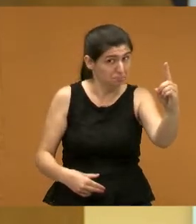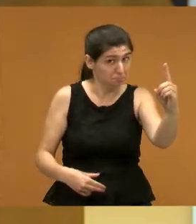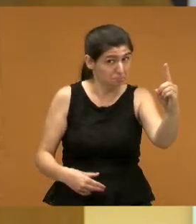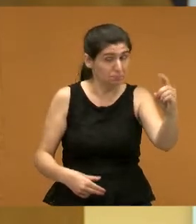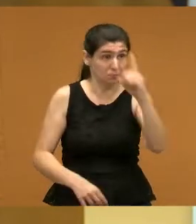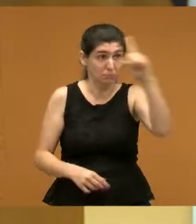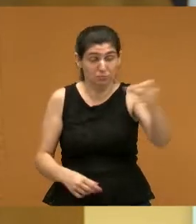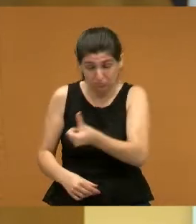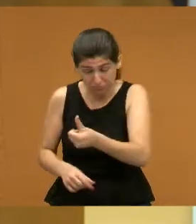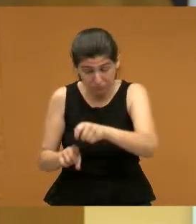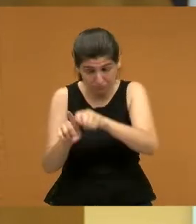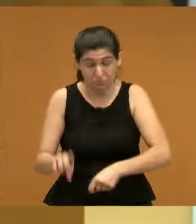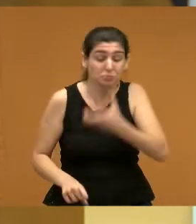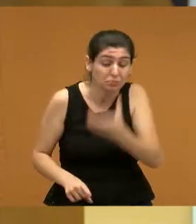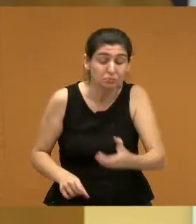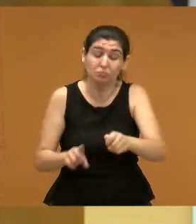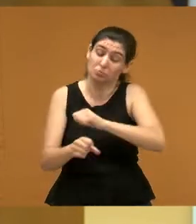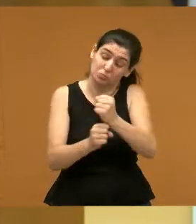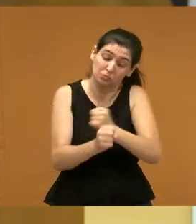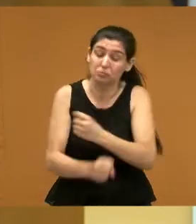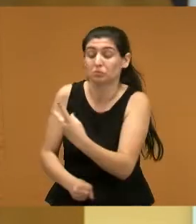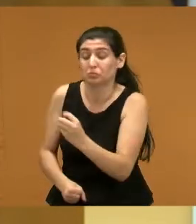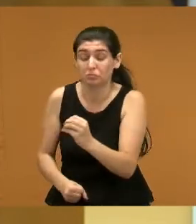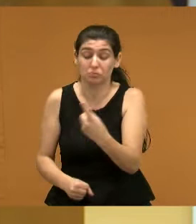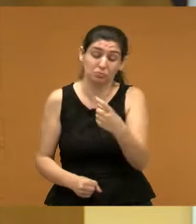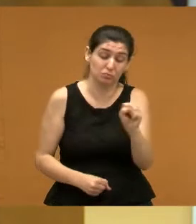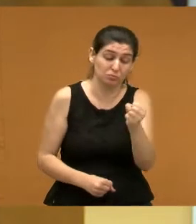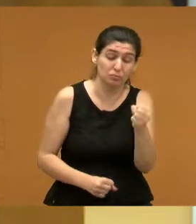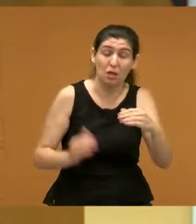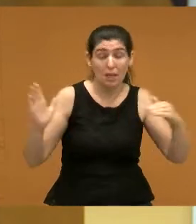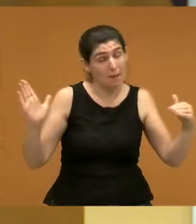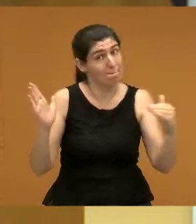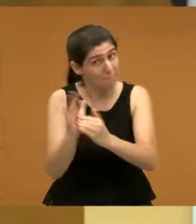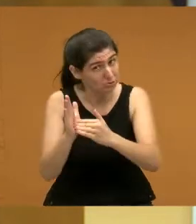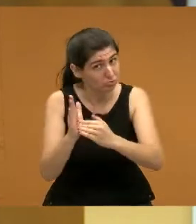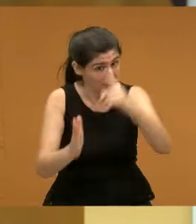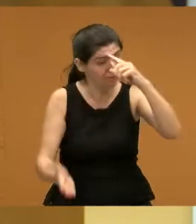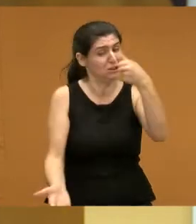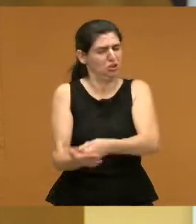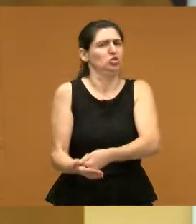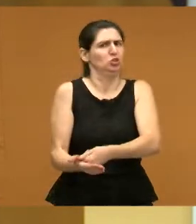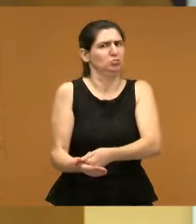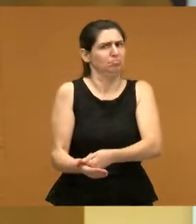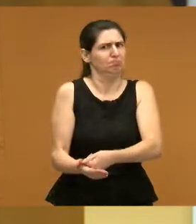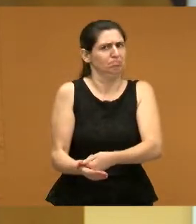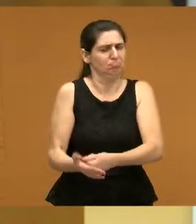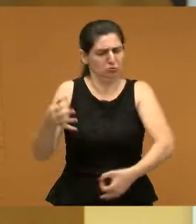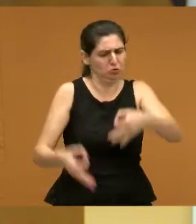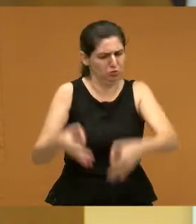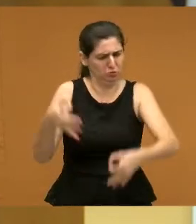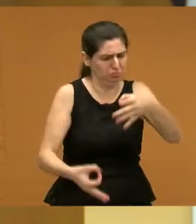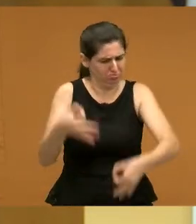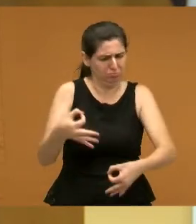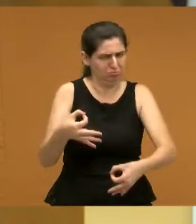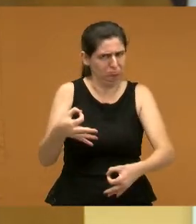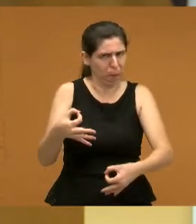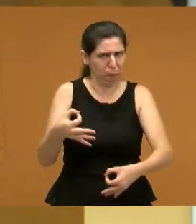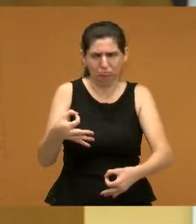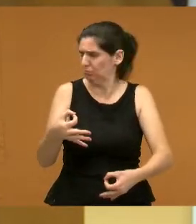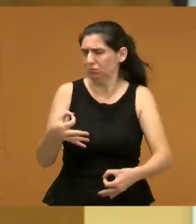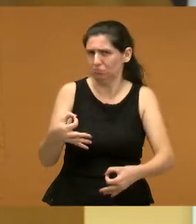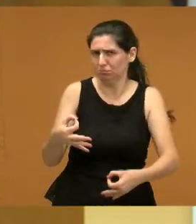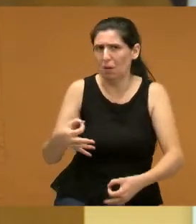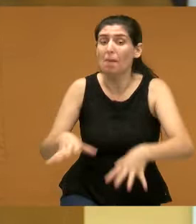dia 6 de dezembro de 2018 é data limite para o cumprimento da decisão judicial, sob pena de prejuízo dos